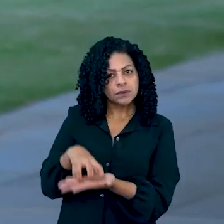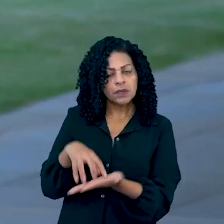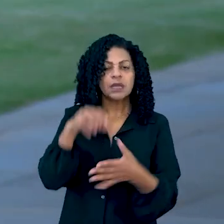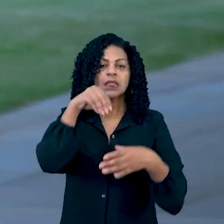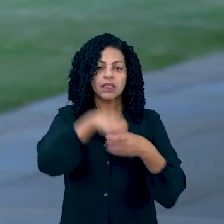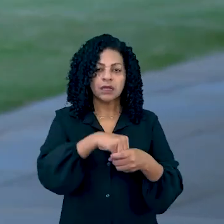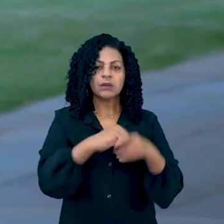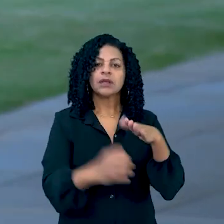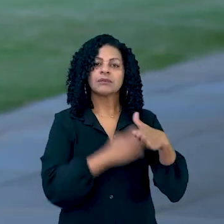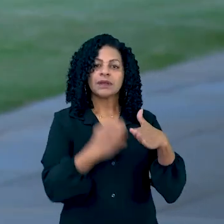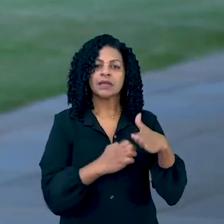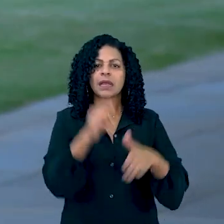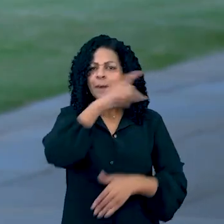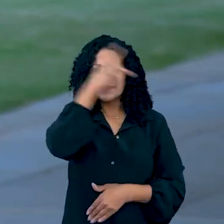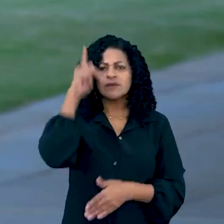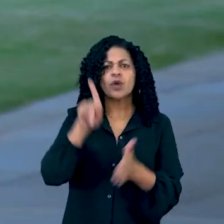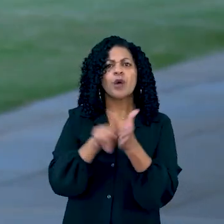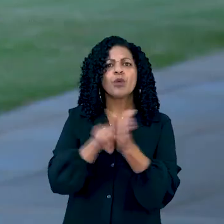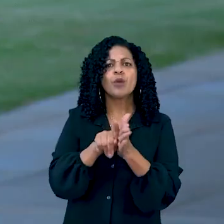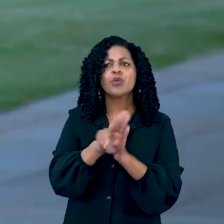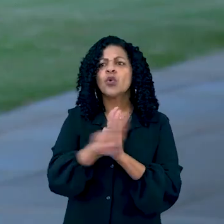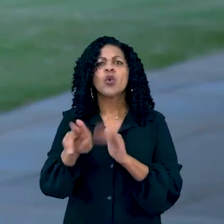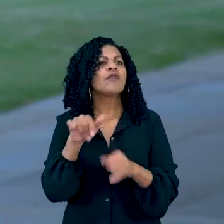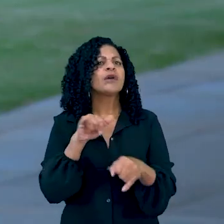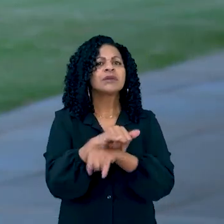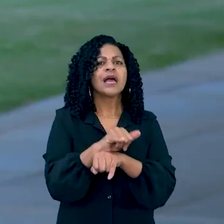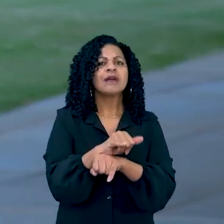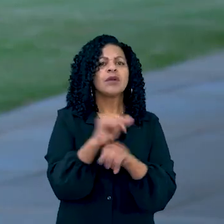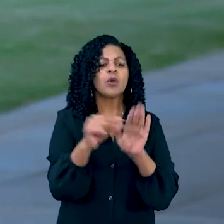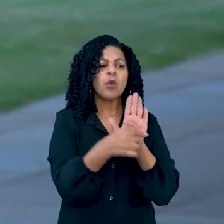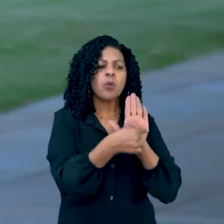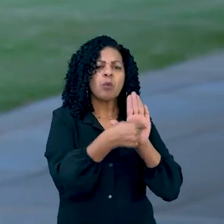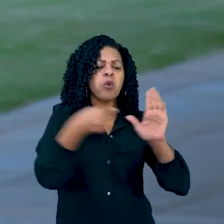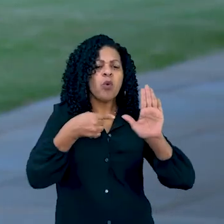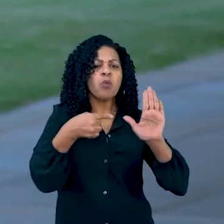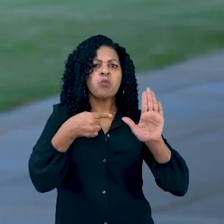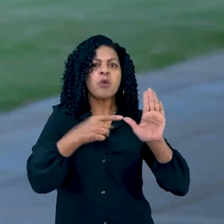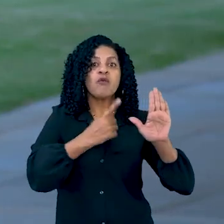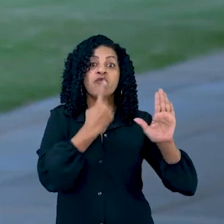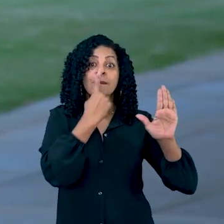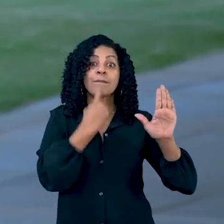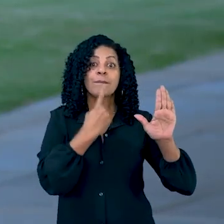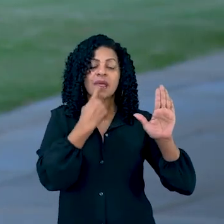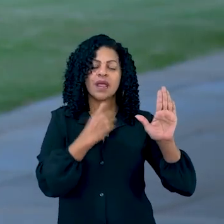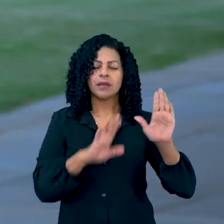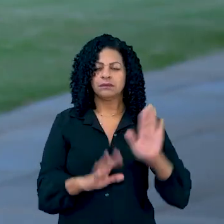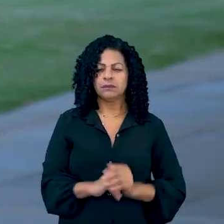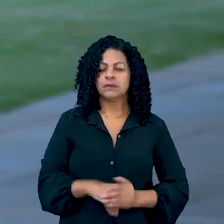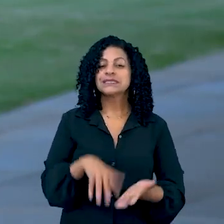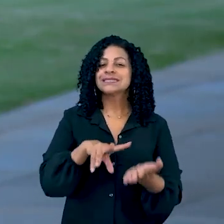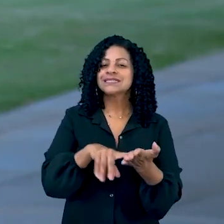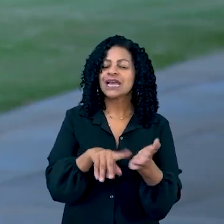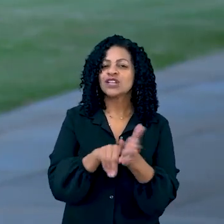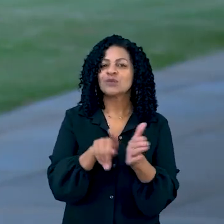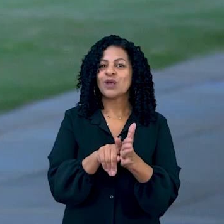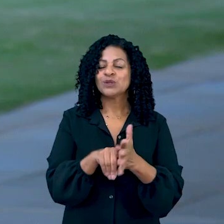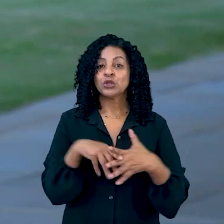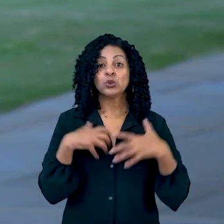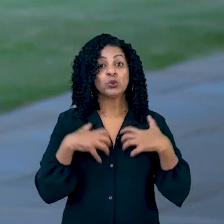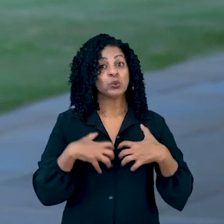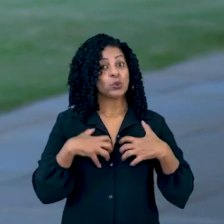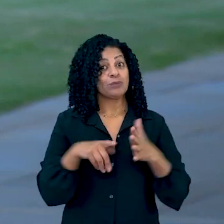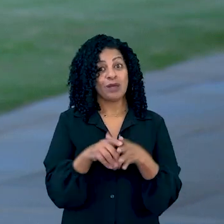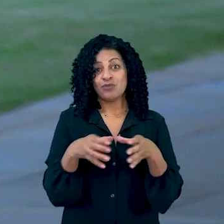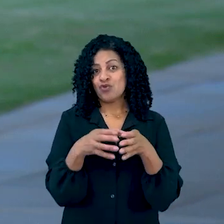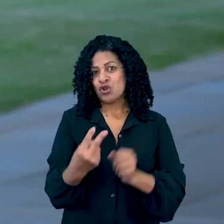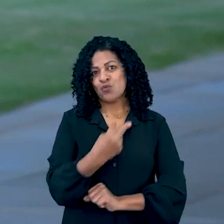empresa. Quando alguém faltava, o nome era pintado de vermelho logo no início da jornada. O sindicato alegou que a situação causava